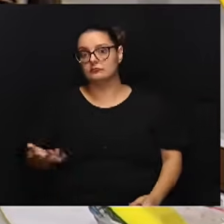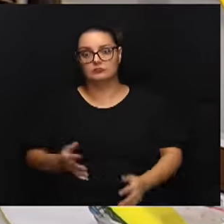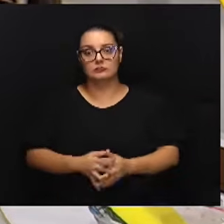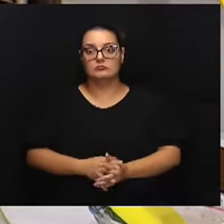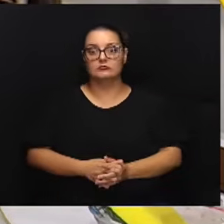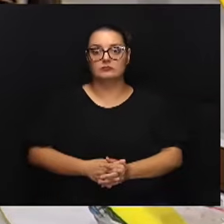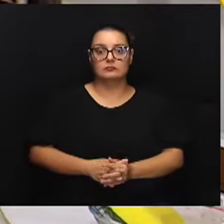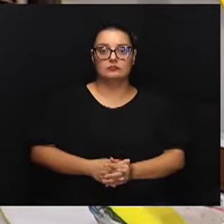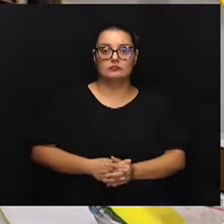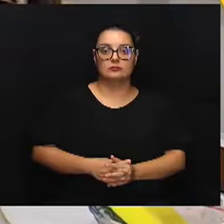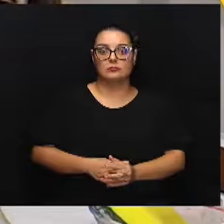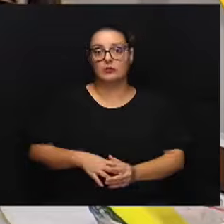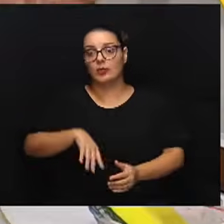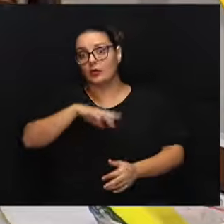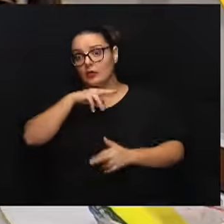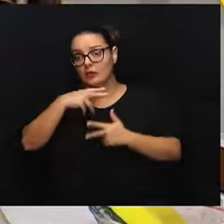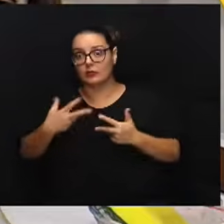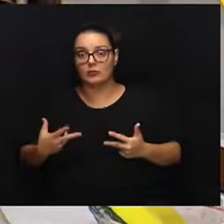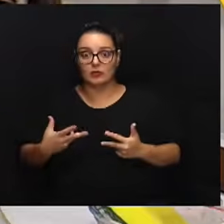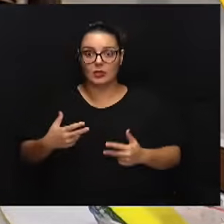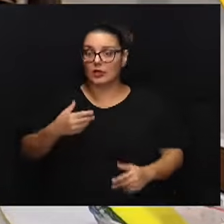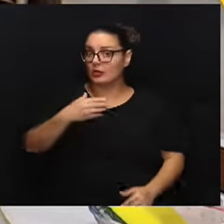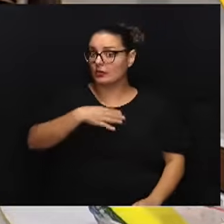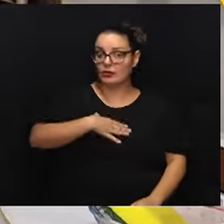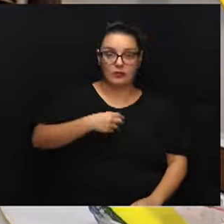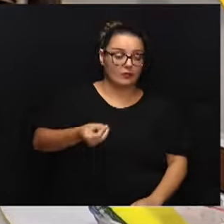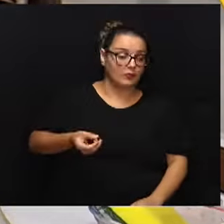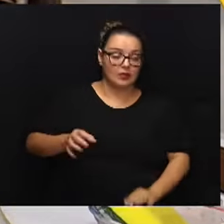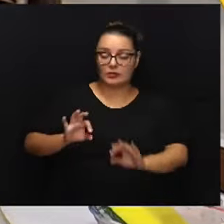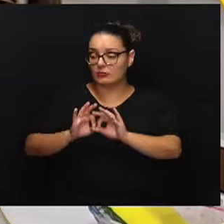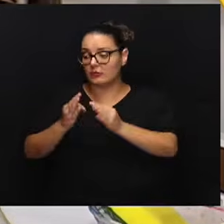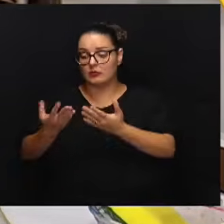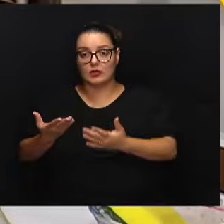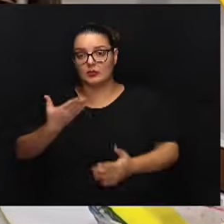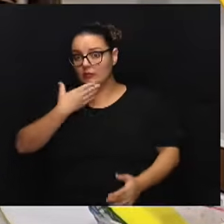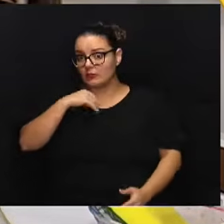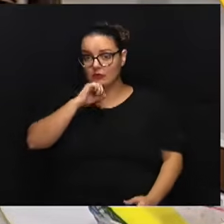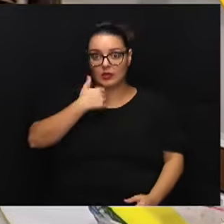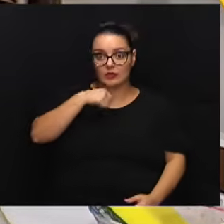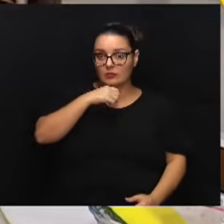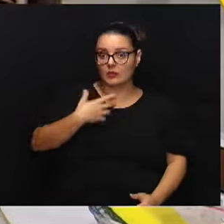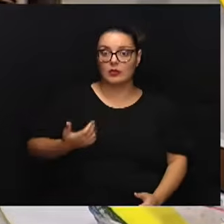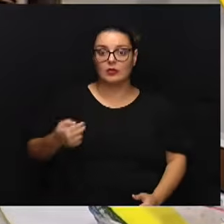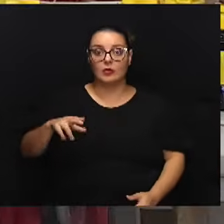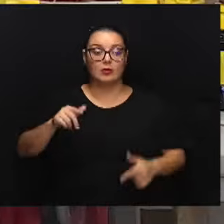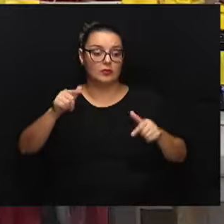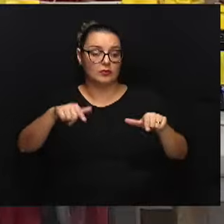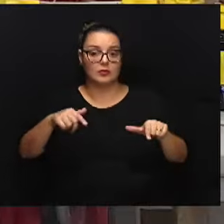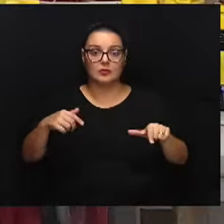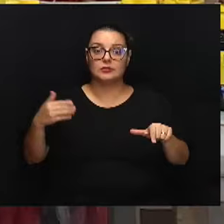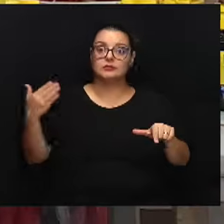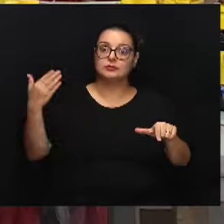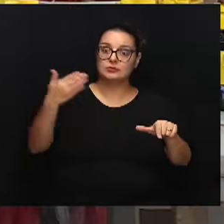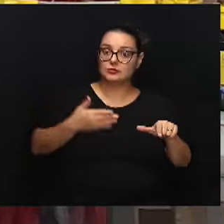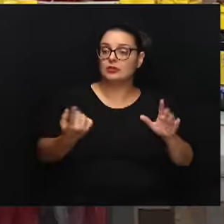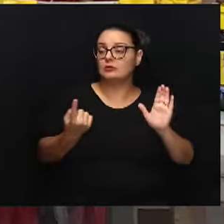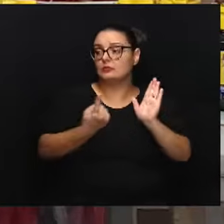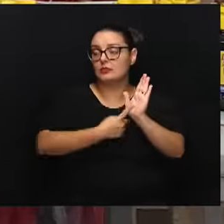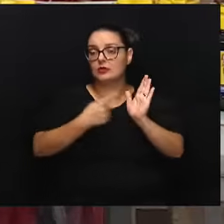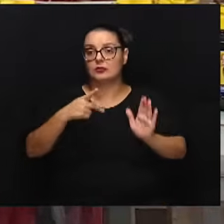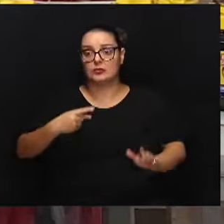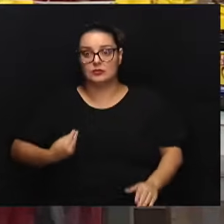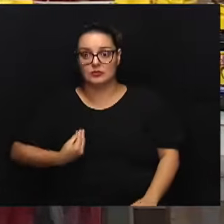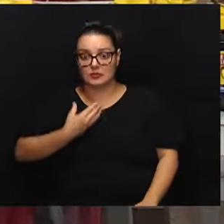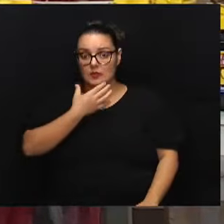um bichinho de estimação, seja de filhos, de parentes, pais, ou até de locais, de lugares que você já foi e marcou muito a sua